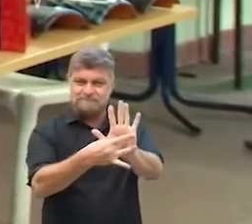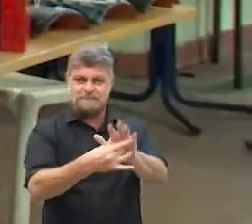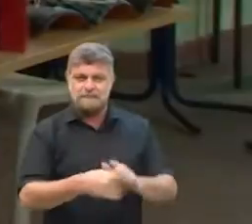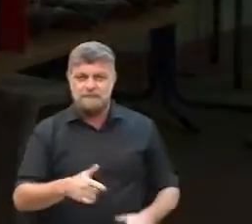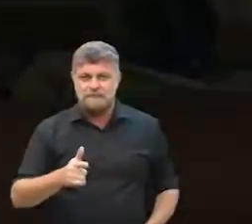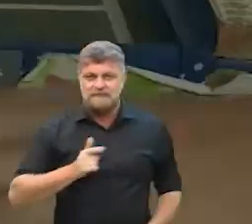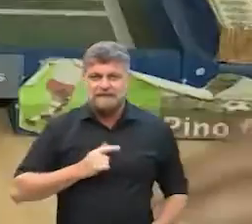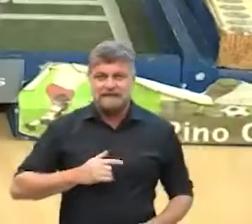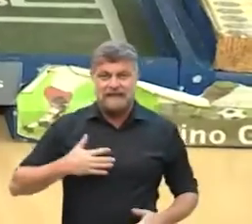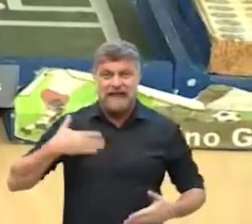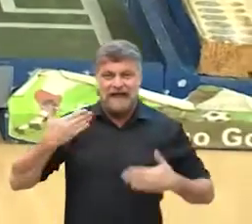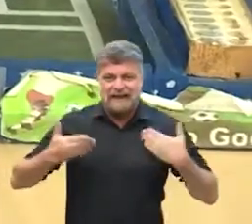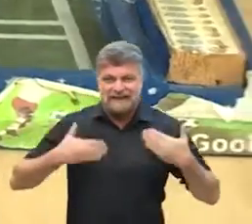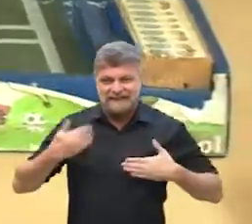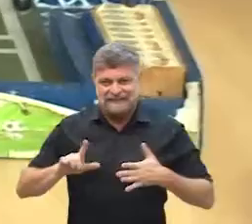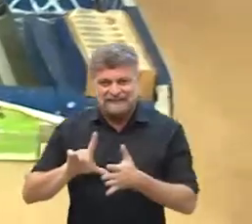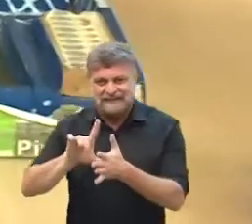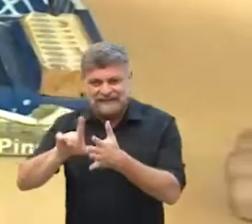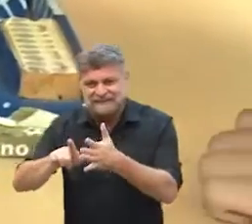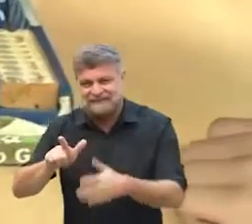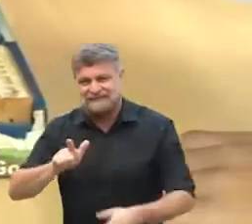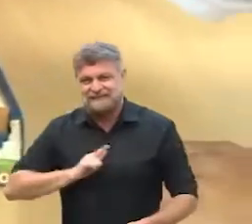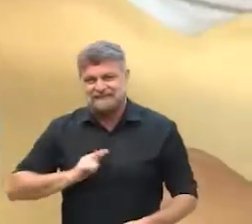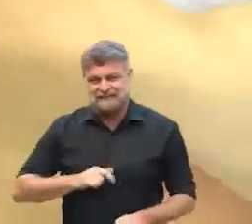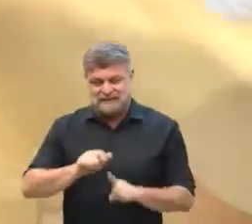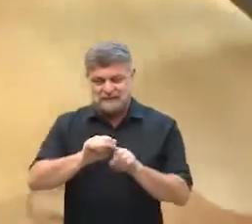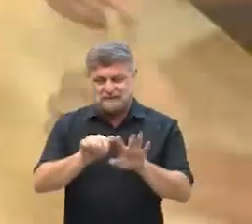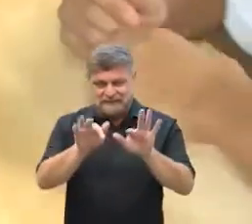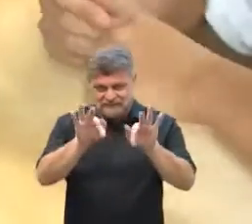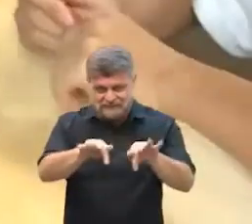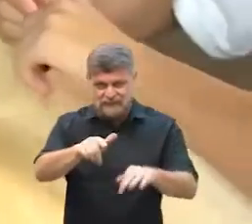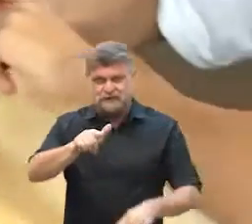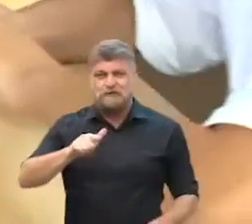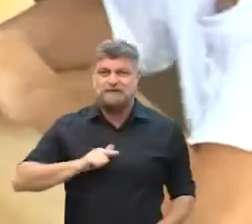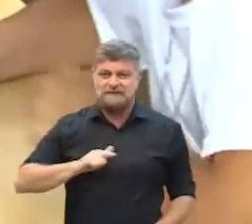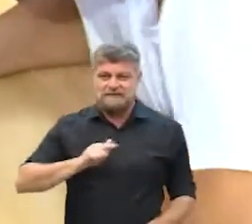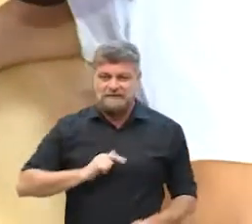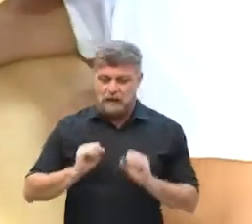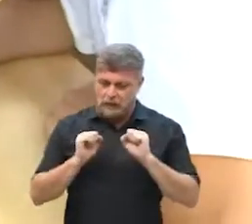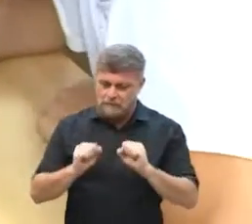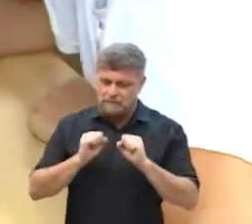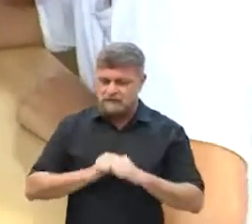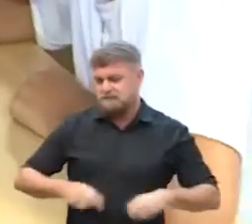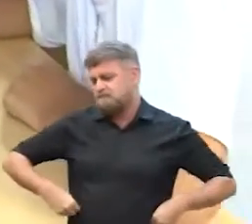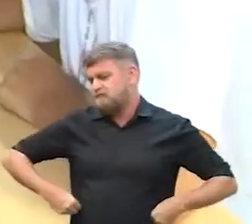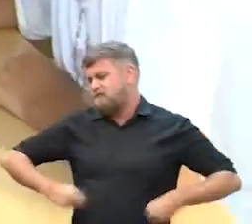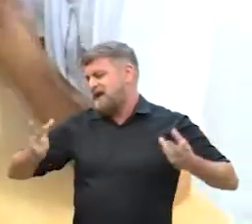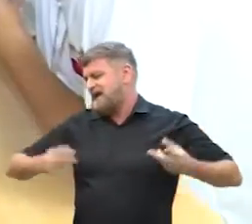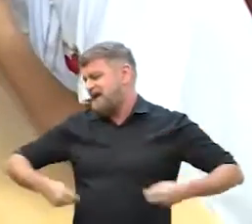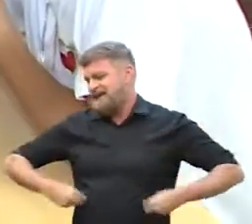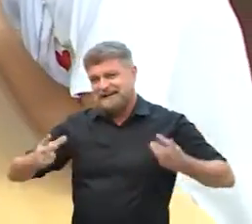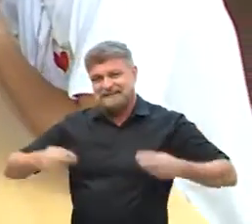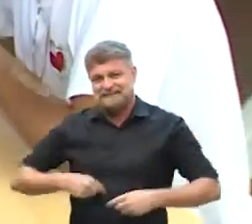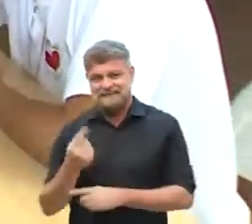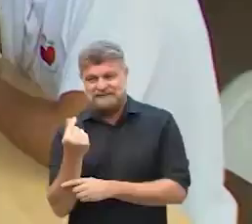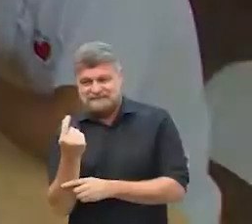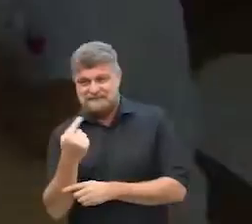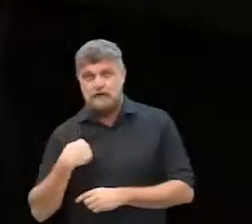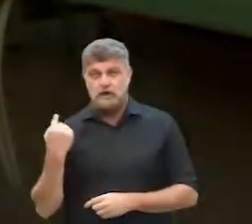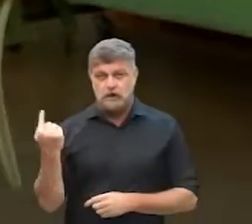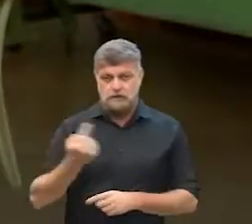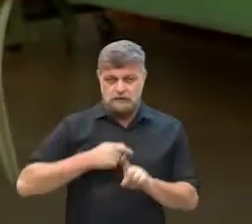põe na cédula. E a alegria deles, olha só, é chegar no fim do mês e poder gastar o